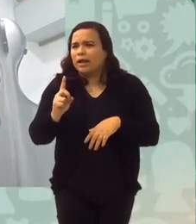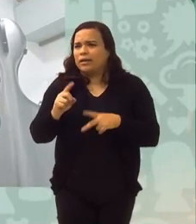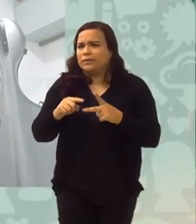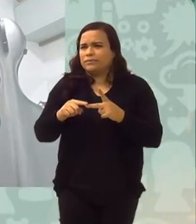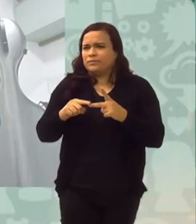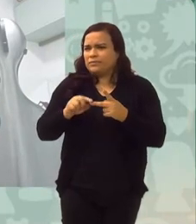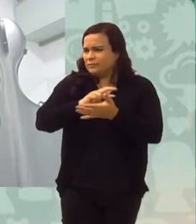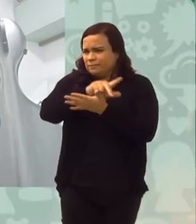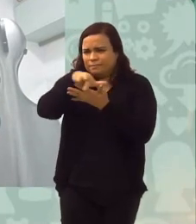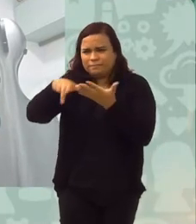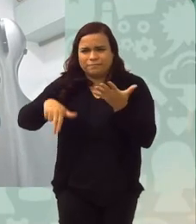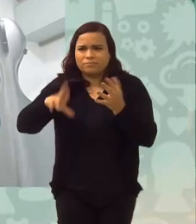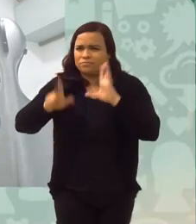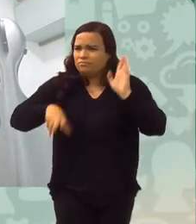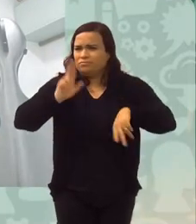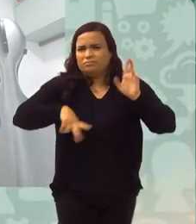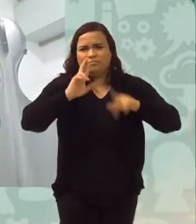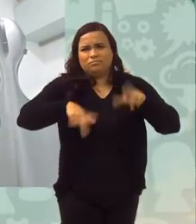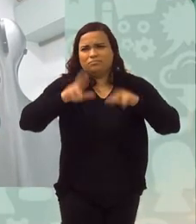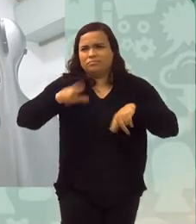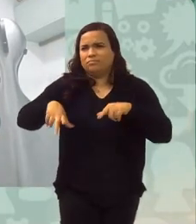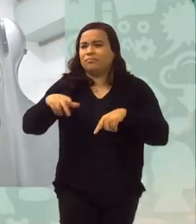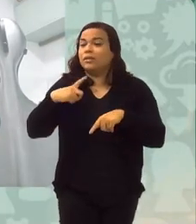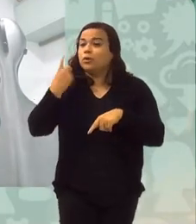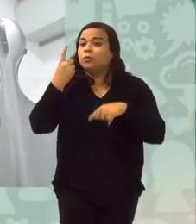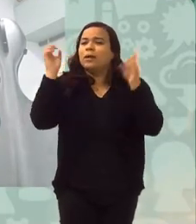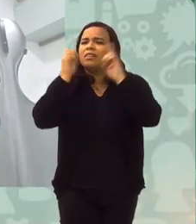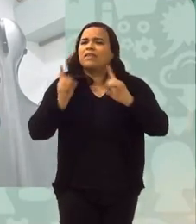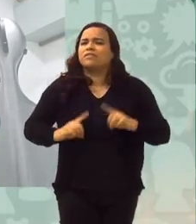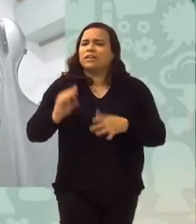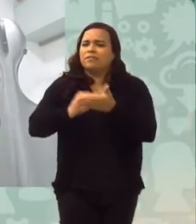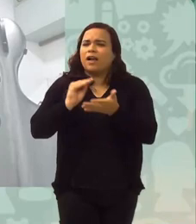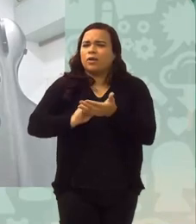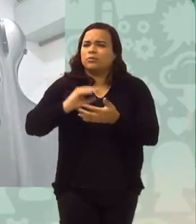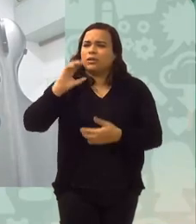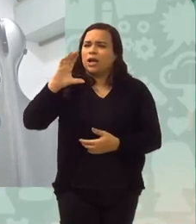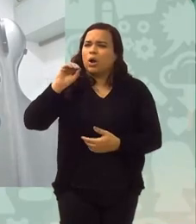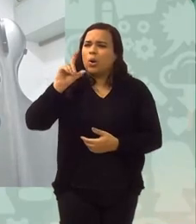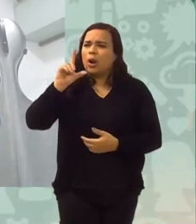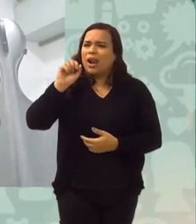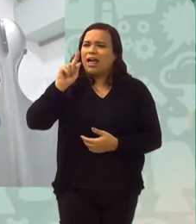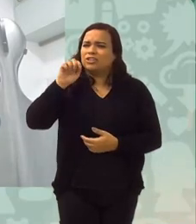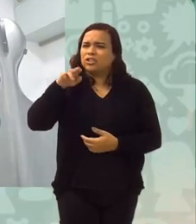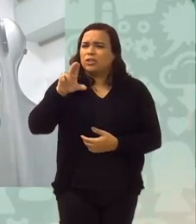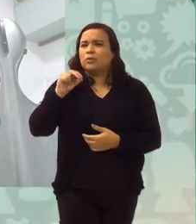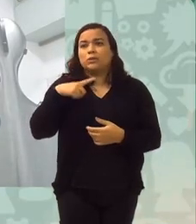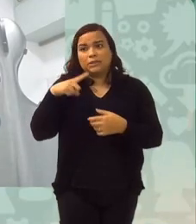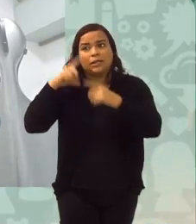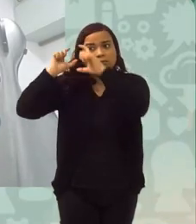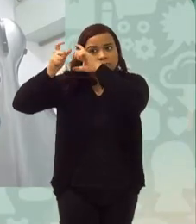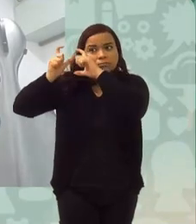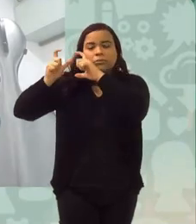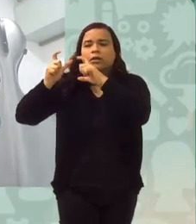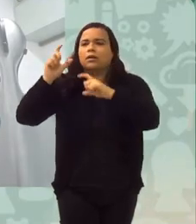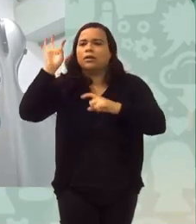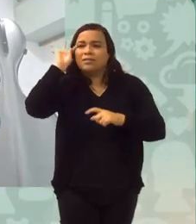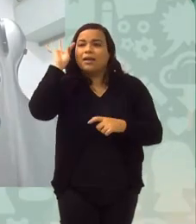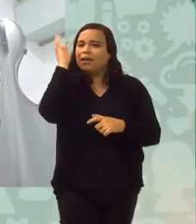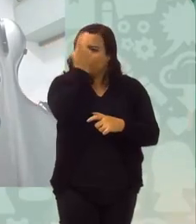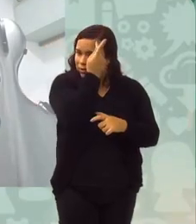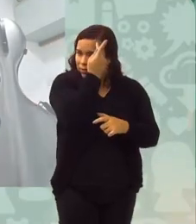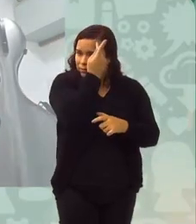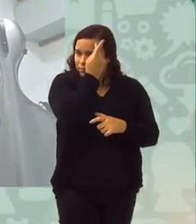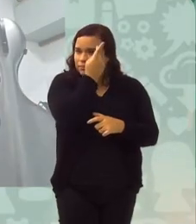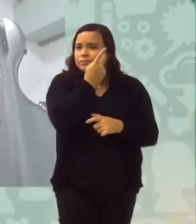as pessoas nem ouviram falar, Charcot-Marie, Wolff-Richthofen, Ehlers-Danlos, que é uma deficiência no colágeno, desde os mais simples, né?